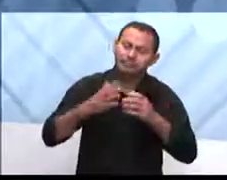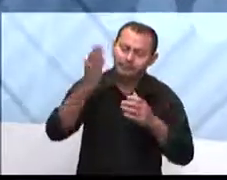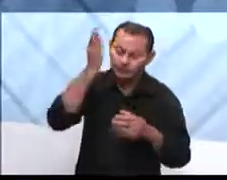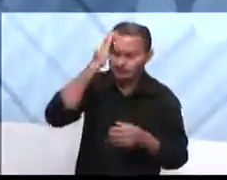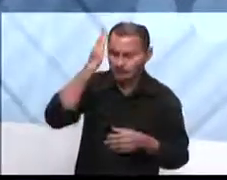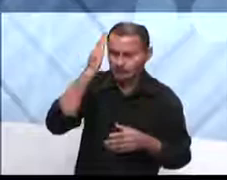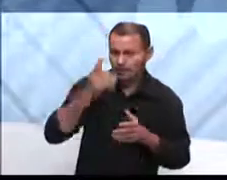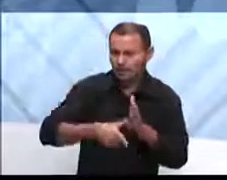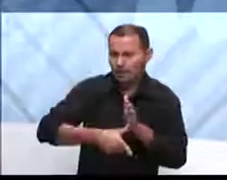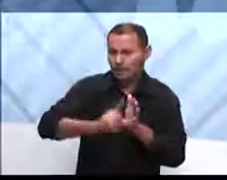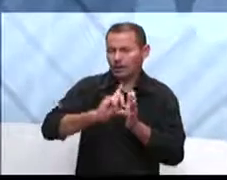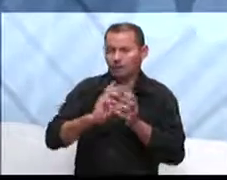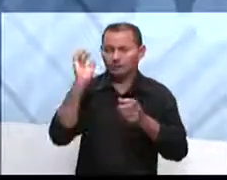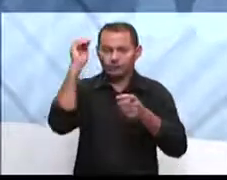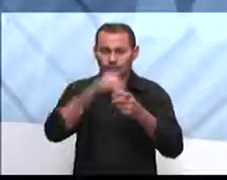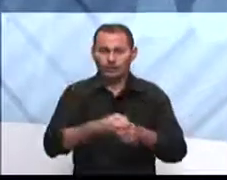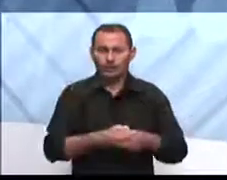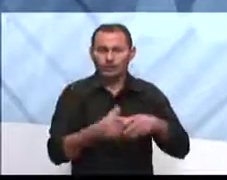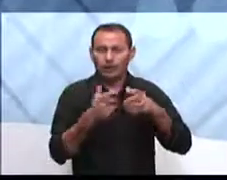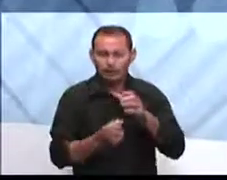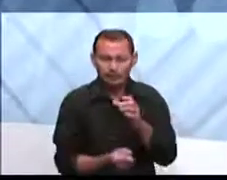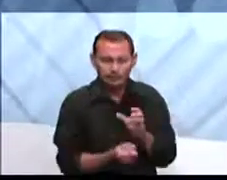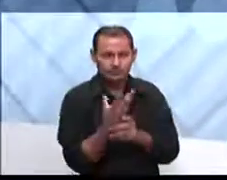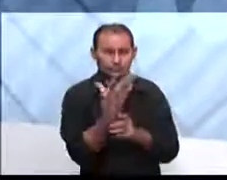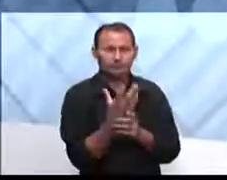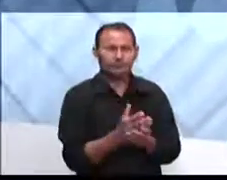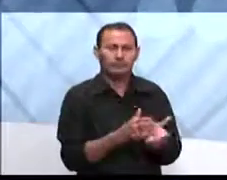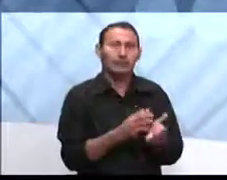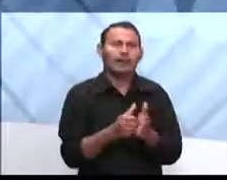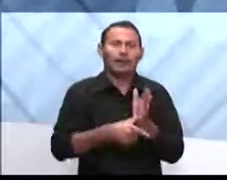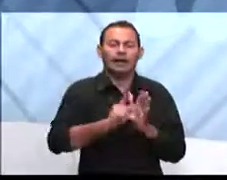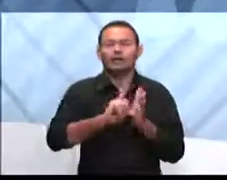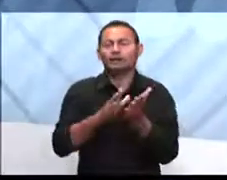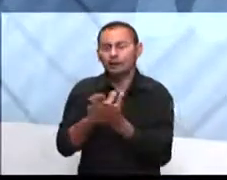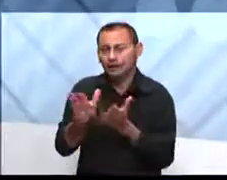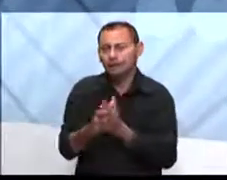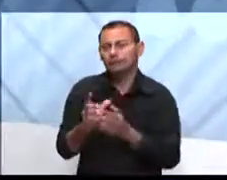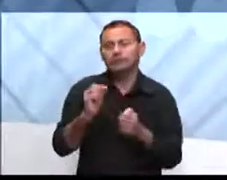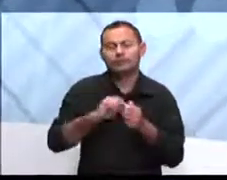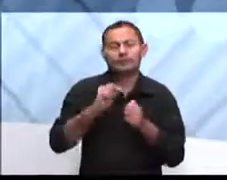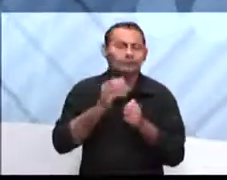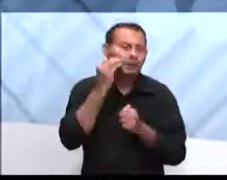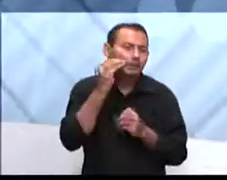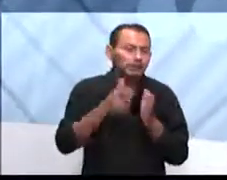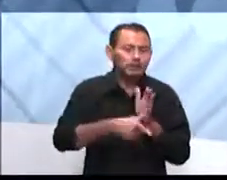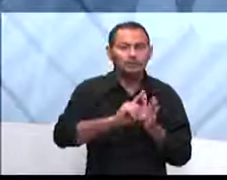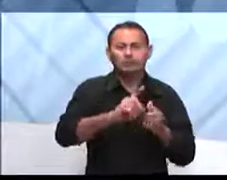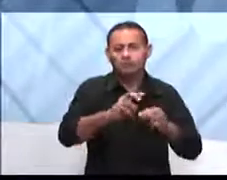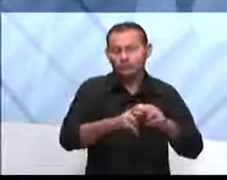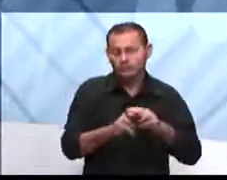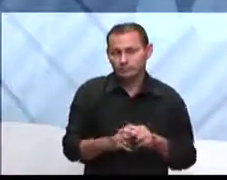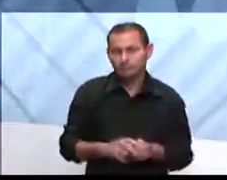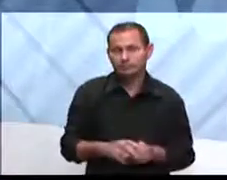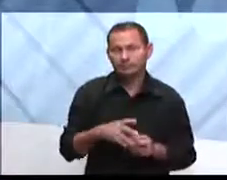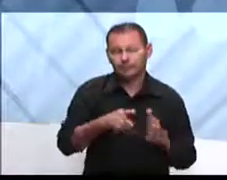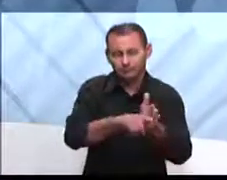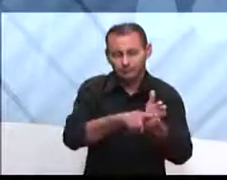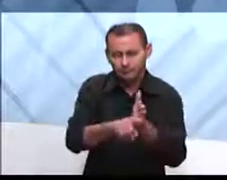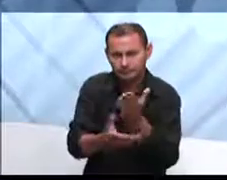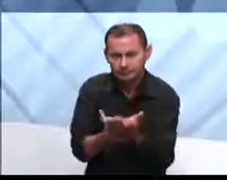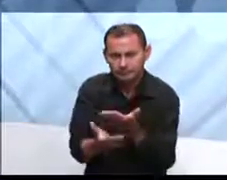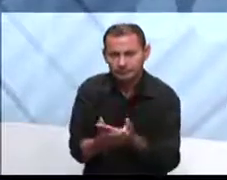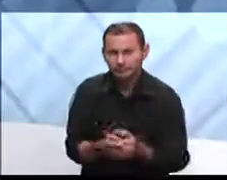logicamente, né, antes de lançar, antes de investir, fazer um teste. E para isso, então, a pesquisa